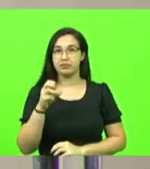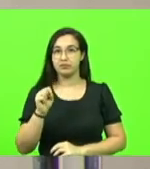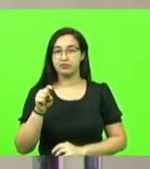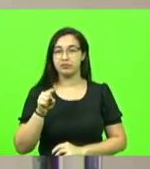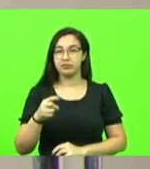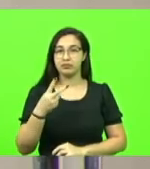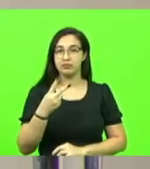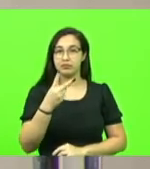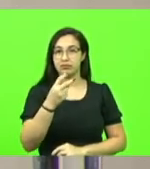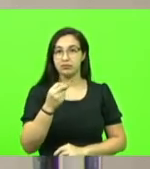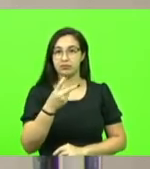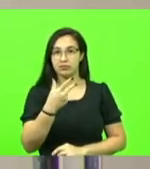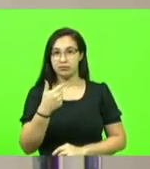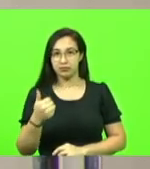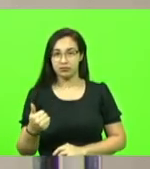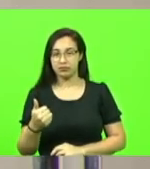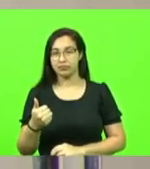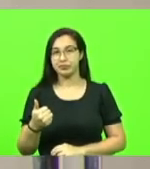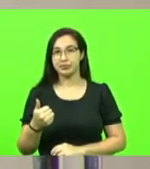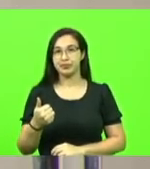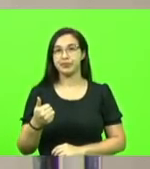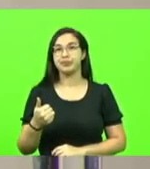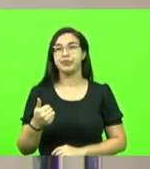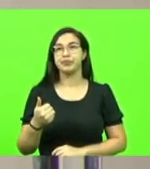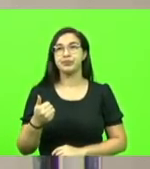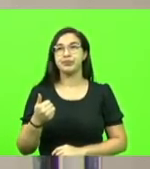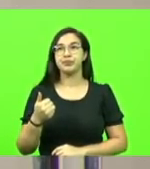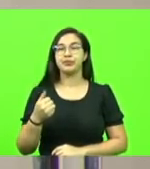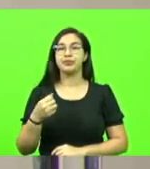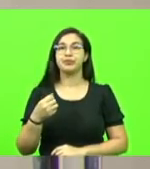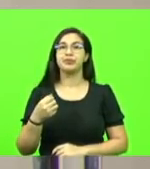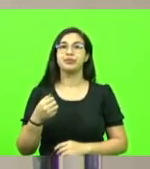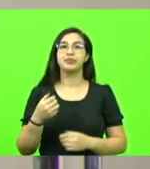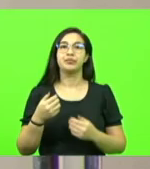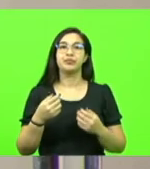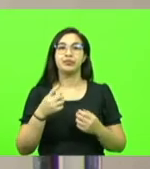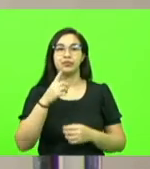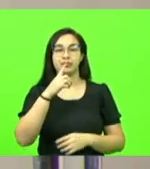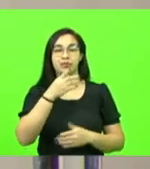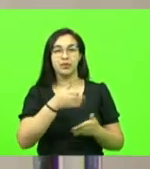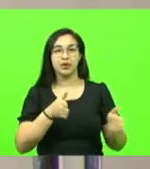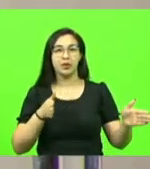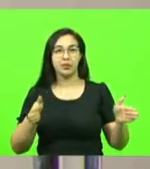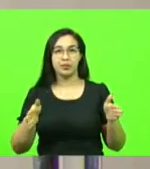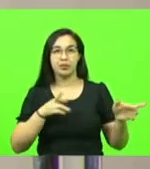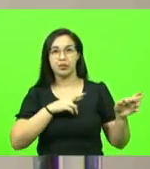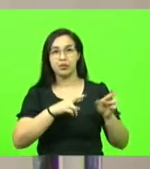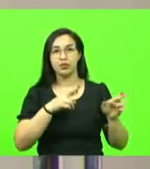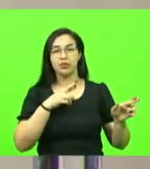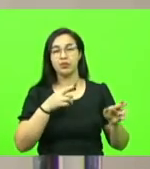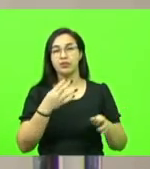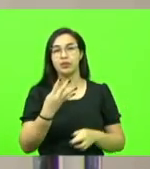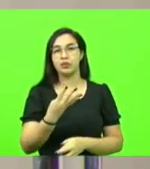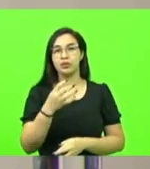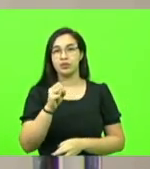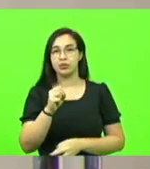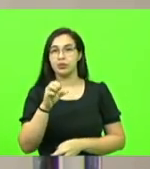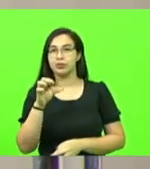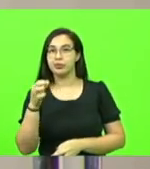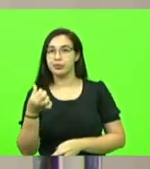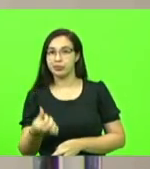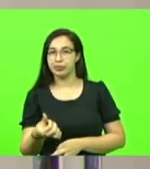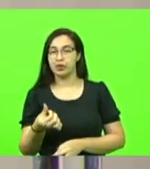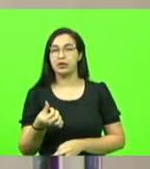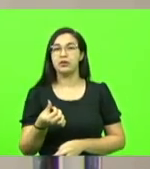autor deputado Milton Obos, denomina Antônio Guedert o trecho da rodovia SC 486, compreendido entre os municípios de